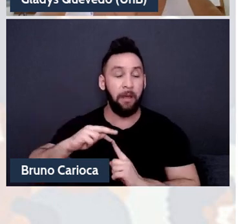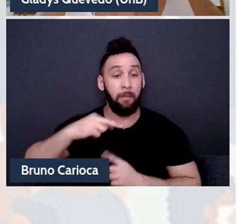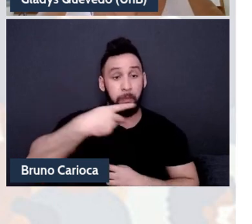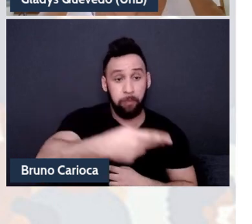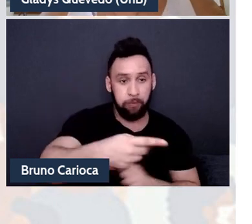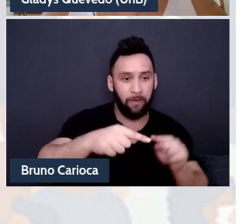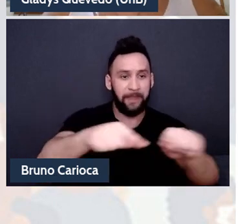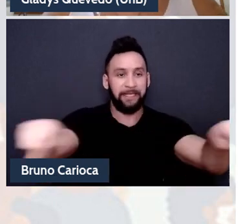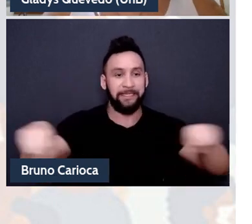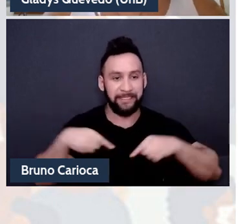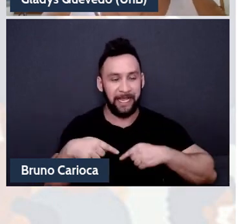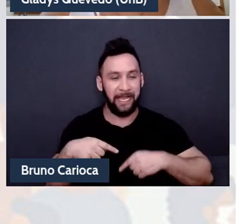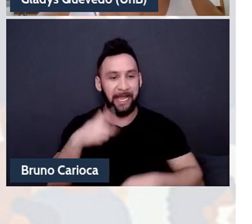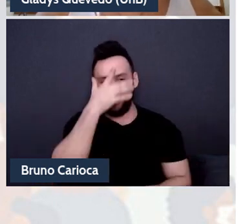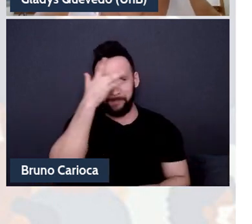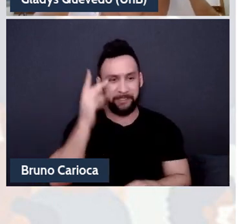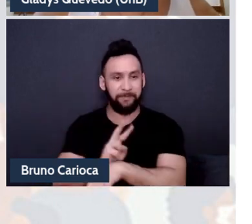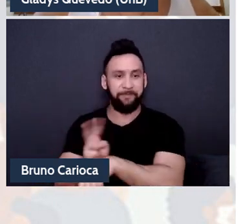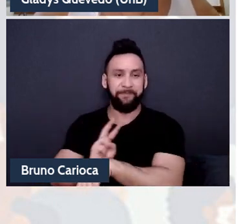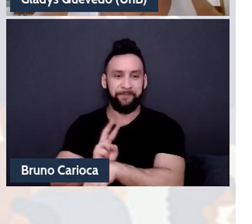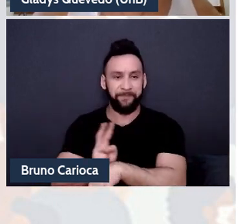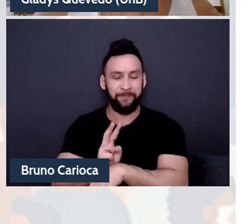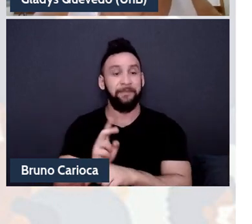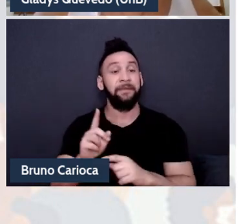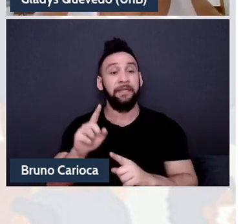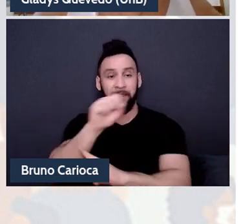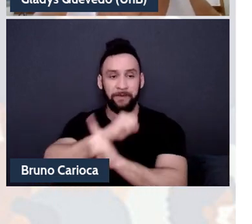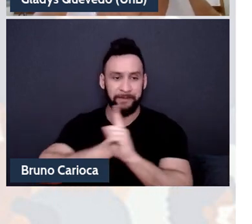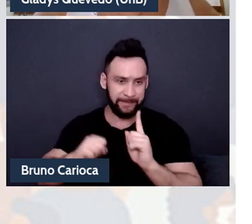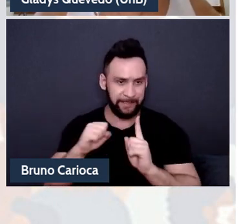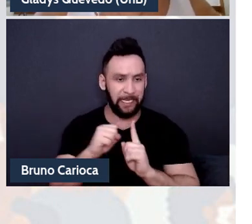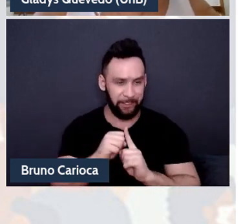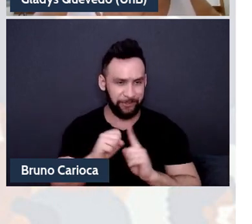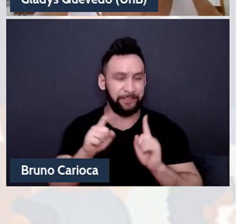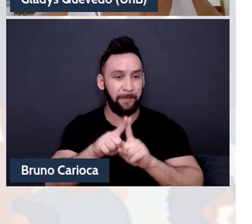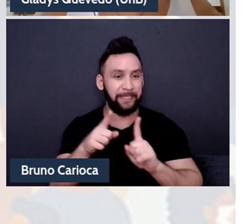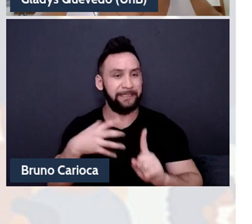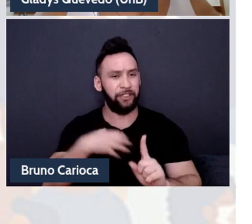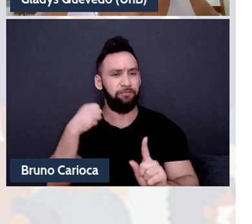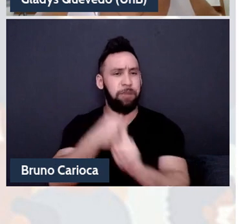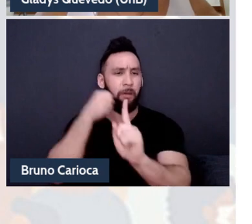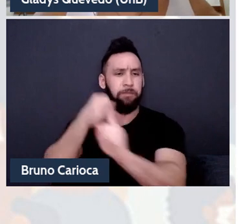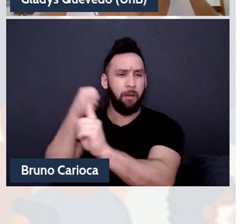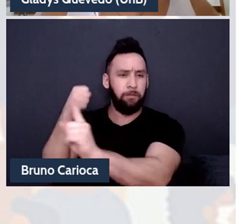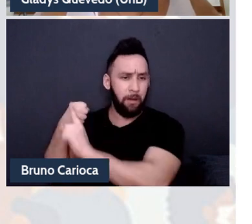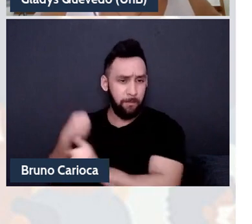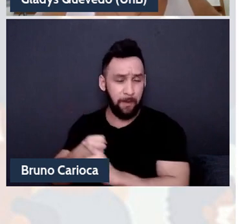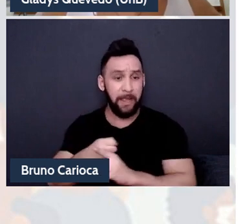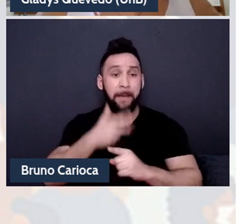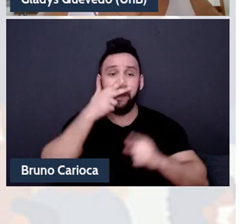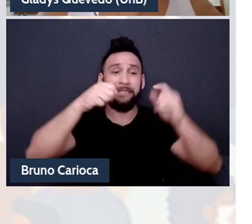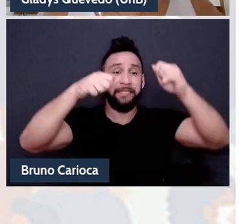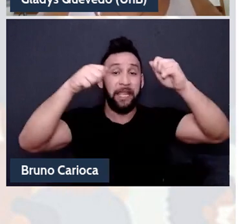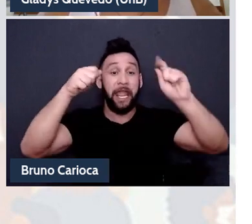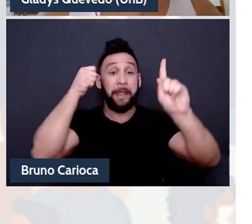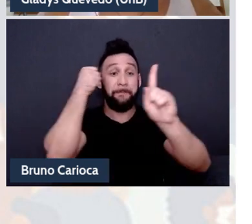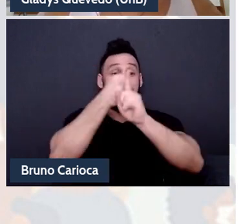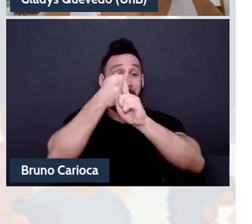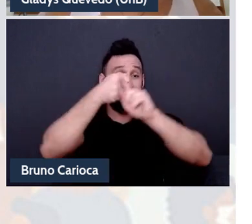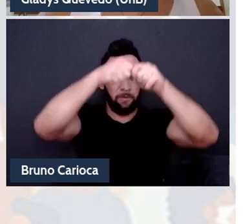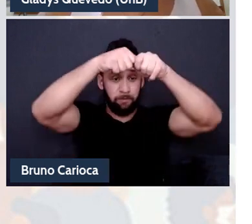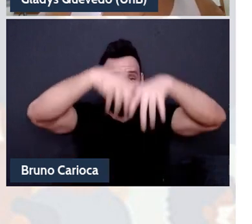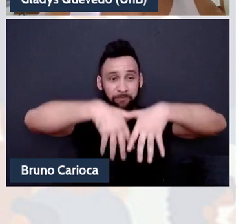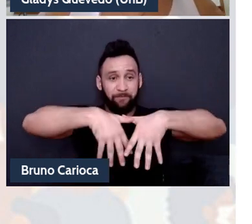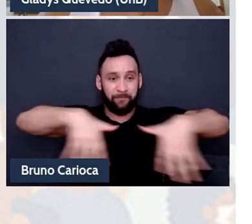nos sistemas educacionais ou na sociedade. Então, a partir de meados no início dos anos 2000, na